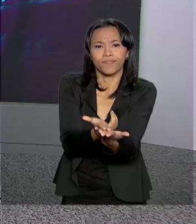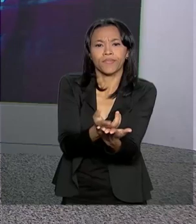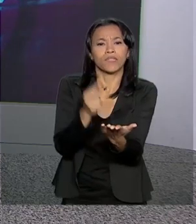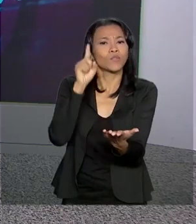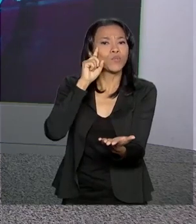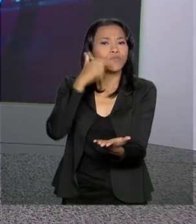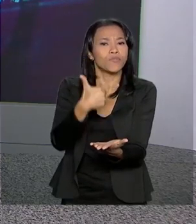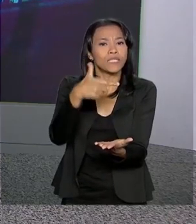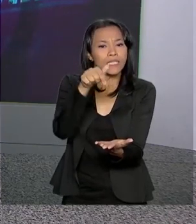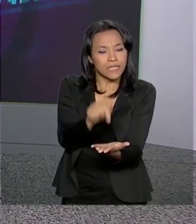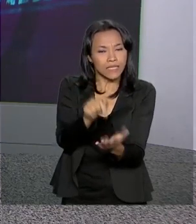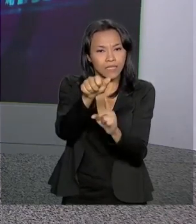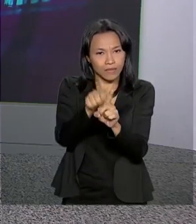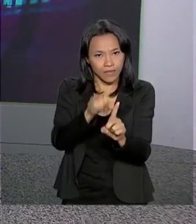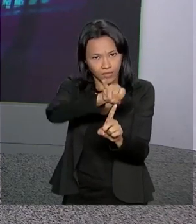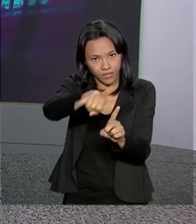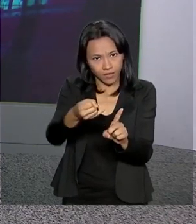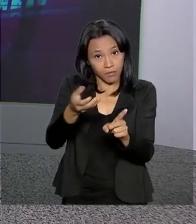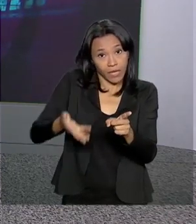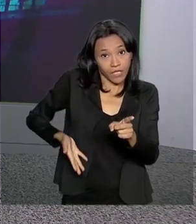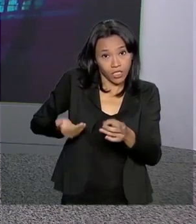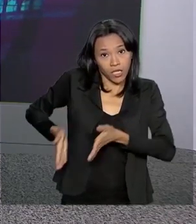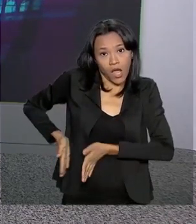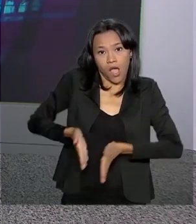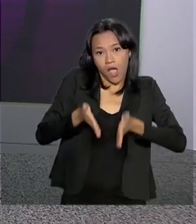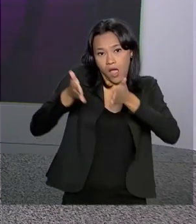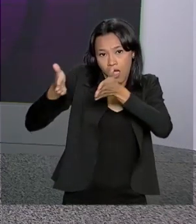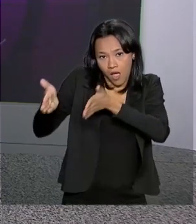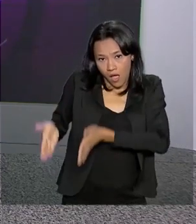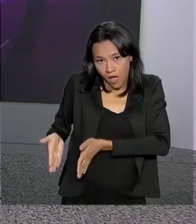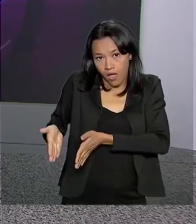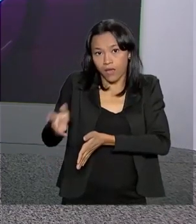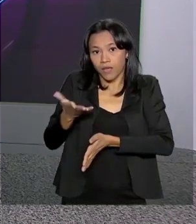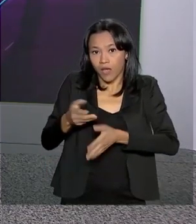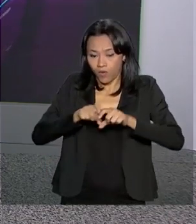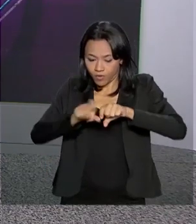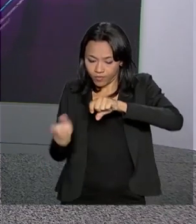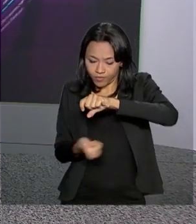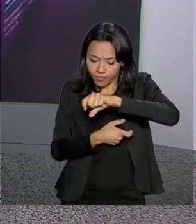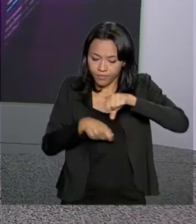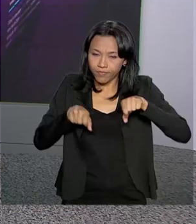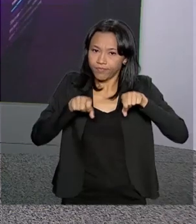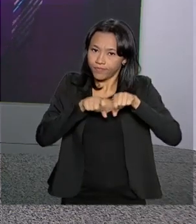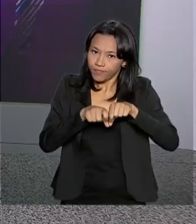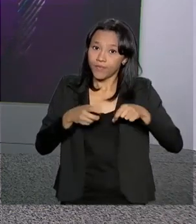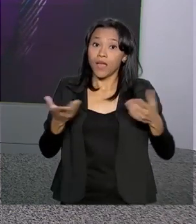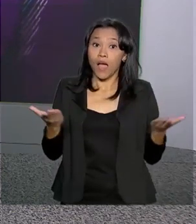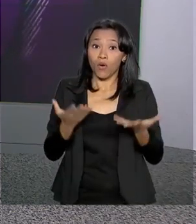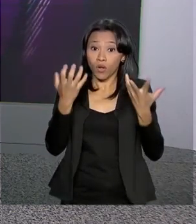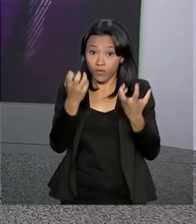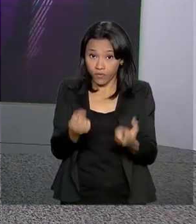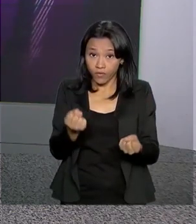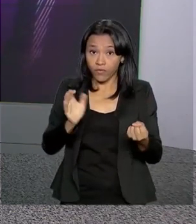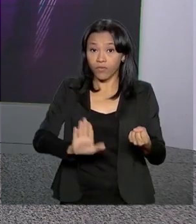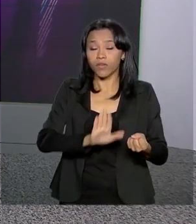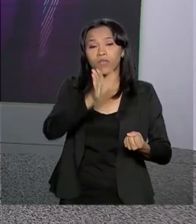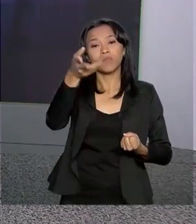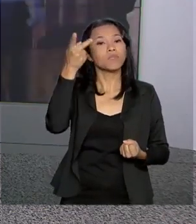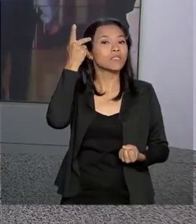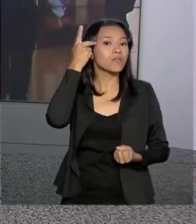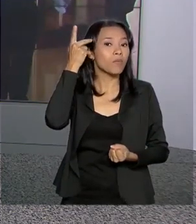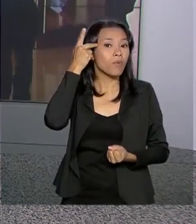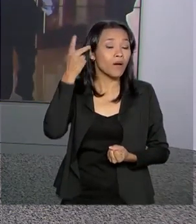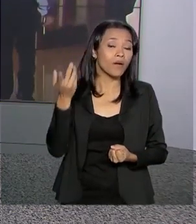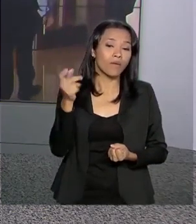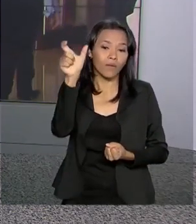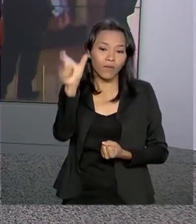janeiro para a retirada da bolsa de colostomia e reconstrução do trânsito intestinal. E vamos agora ao vivo a São Paulo. O repórter